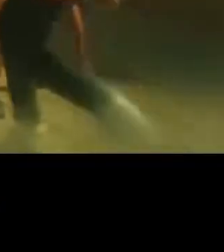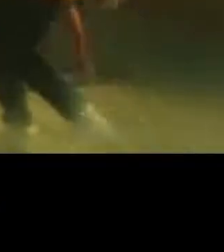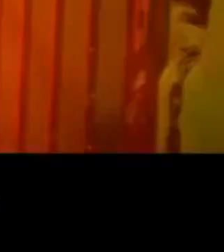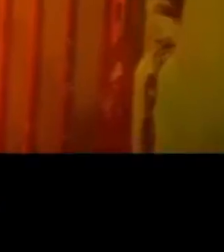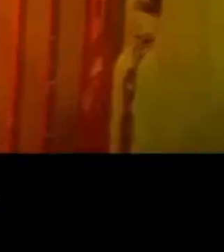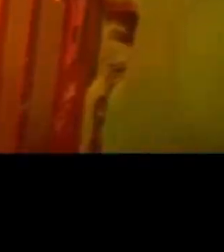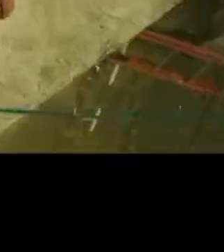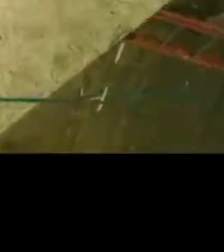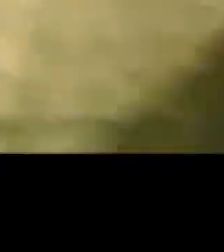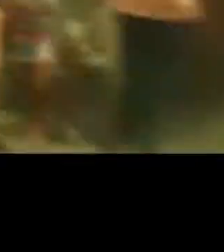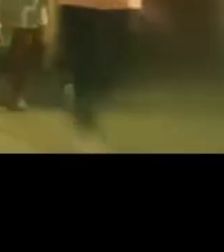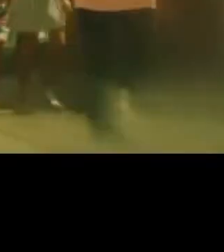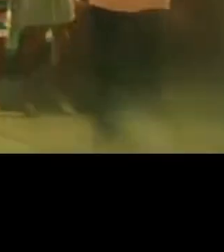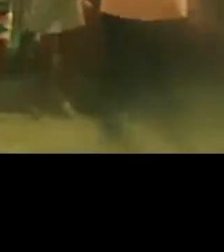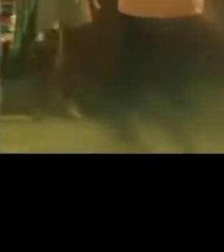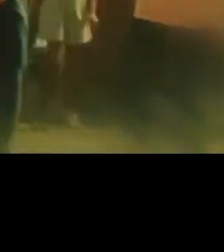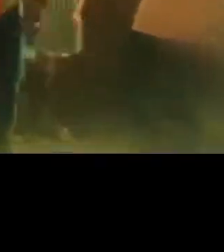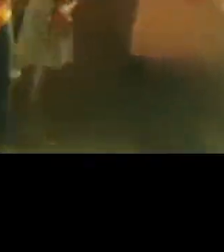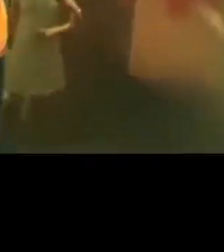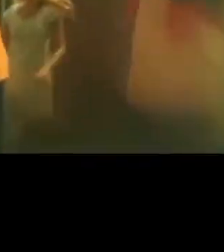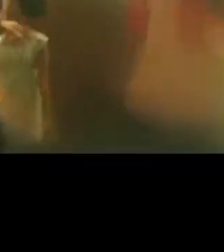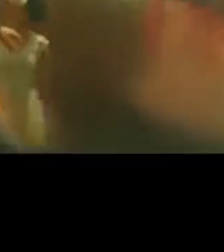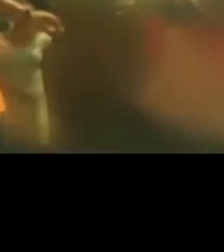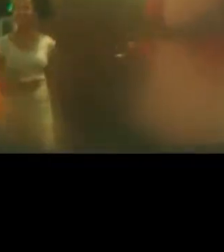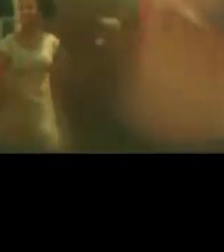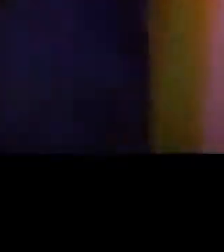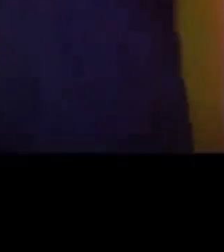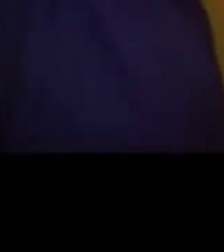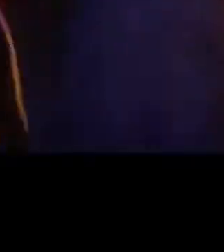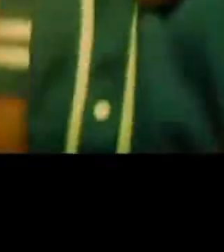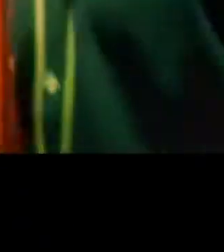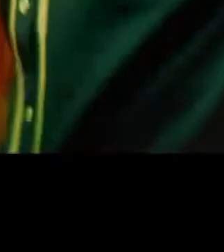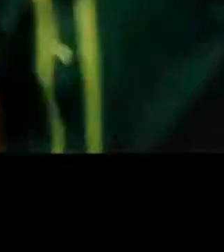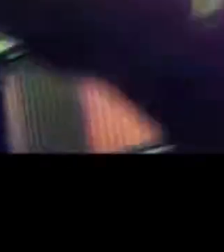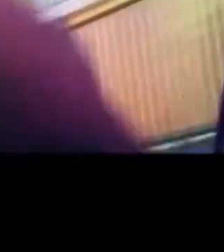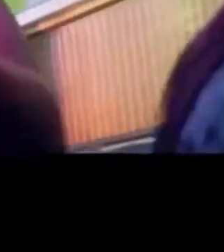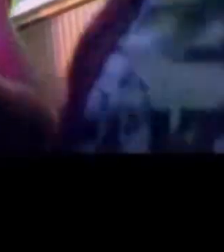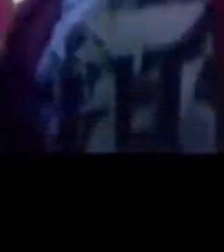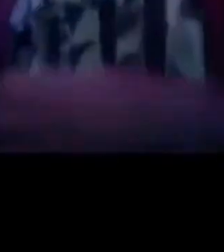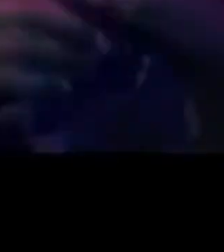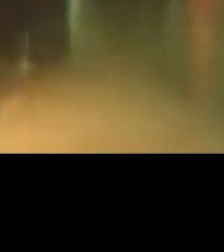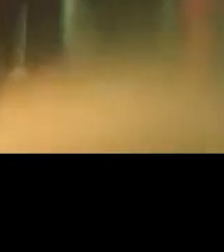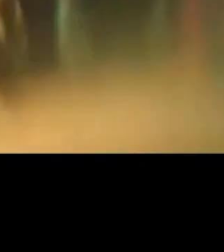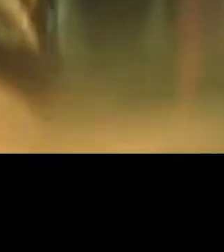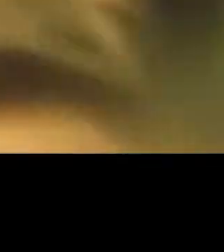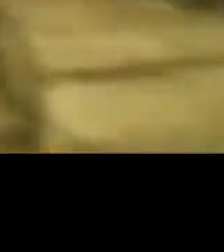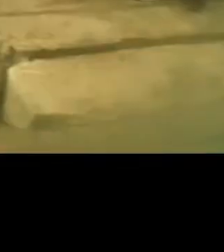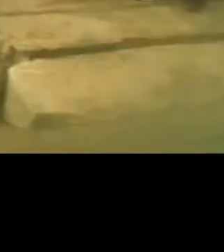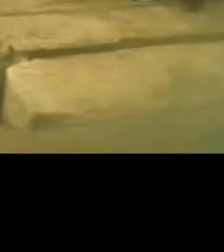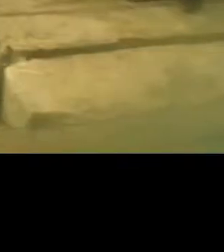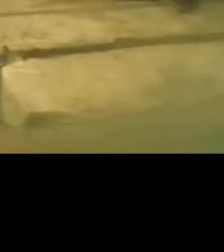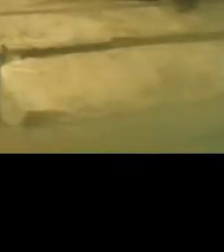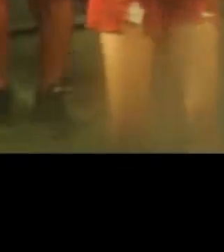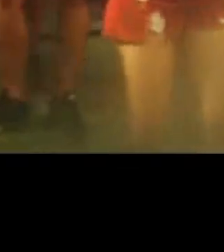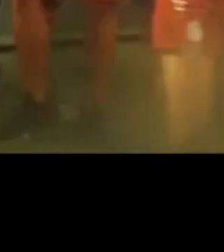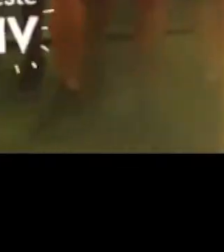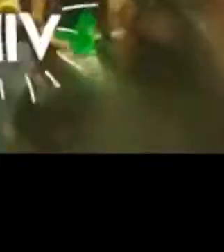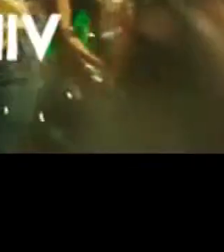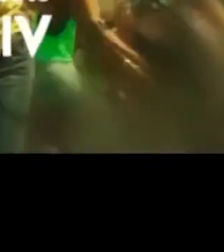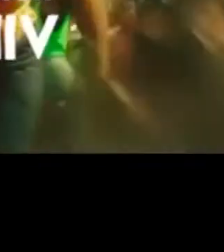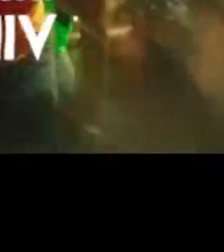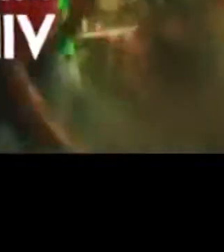esquema, tudo organizado. Escolha um jeito de se proteger bem informado, pra você curtir a vida sempre sossegado.